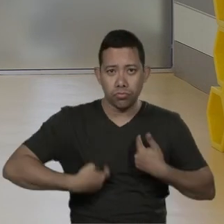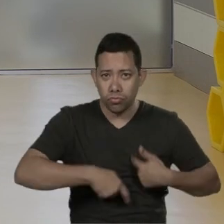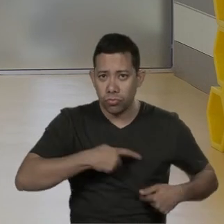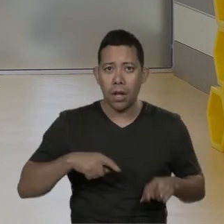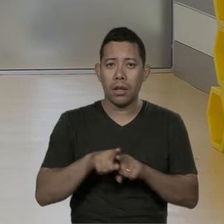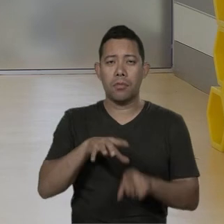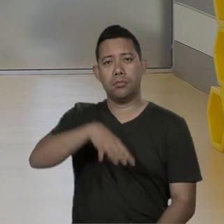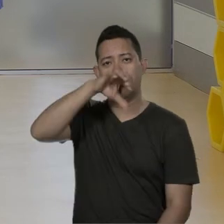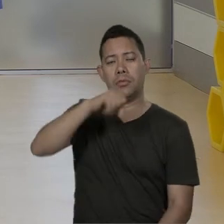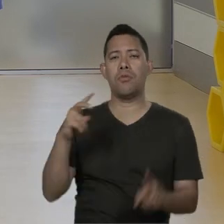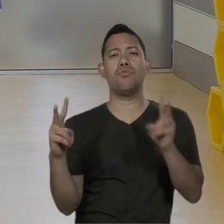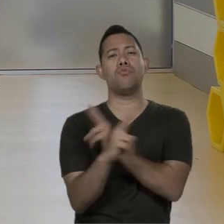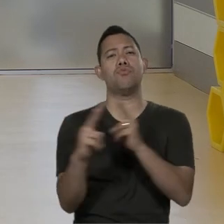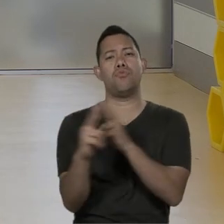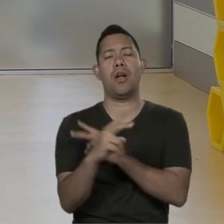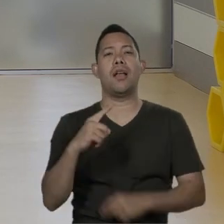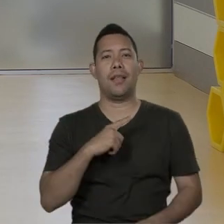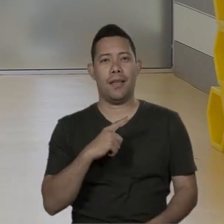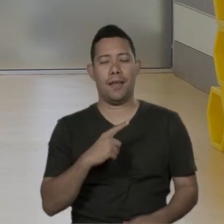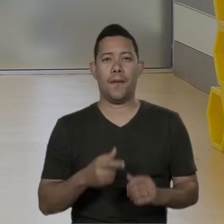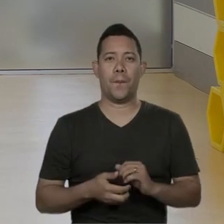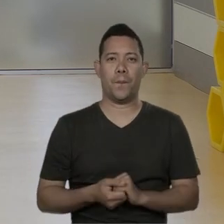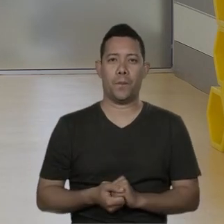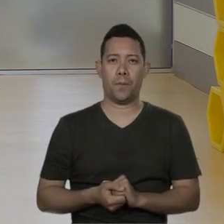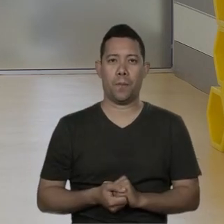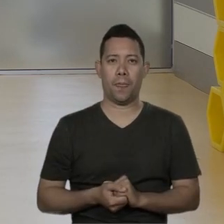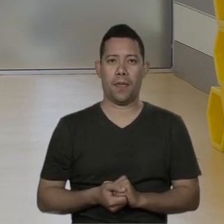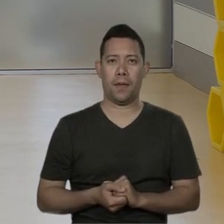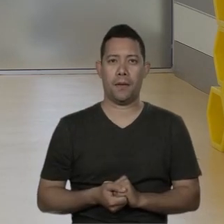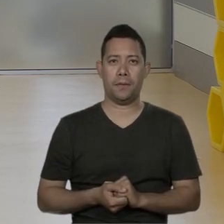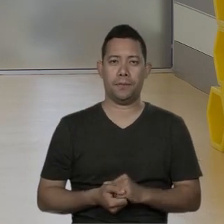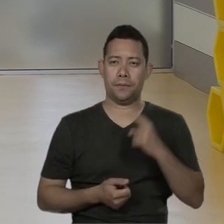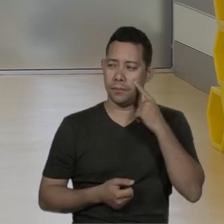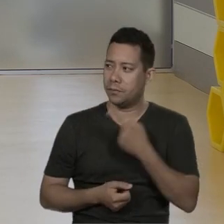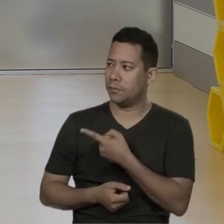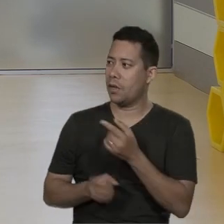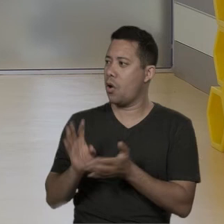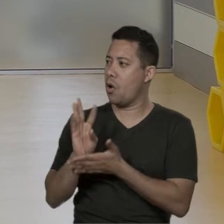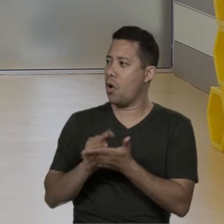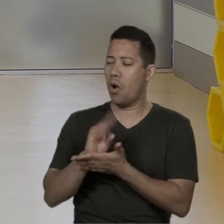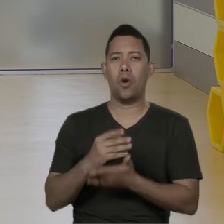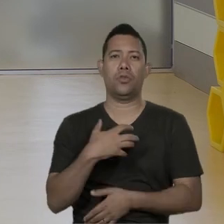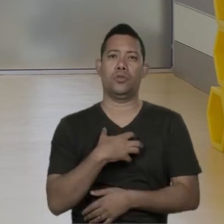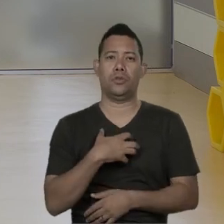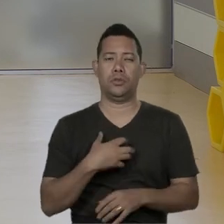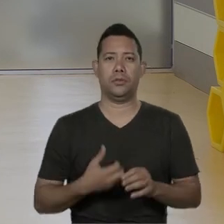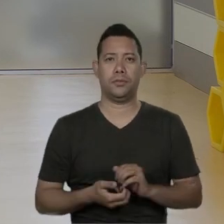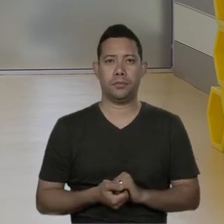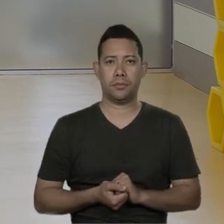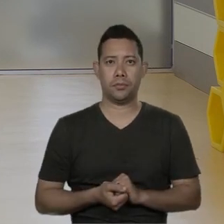ar chegando. Inspira, cresce, segura o punho, inclina a lateral,